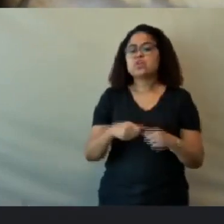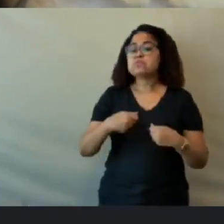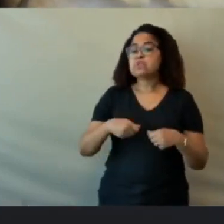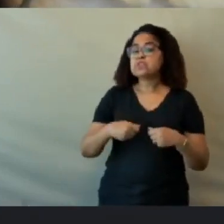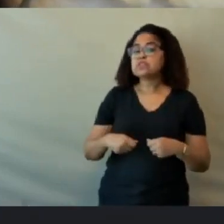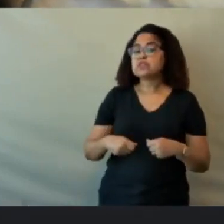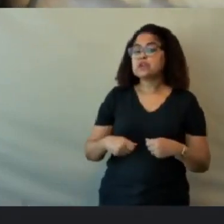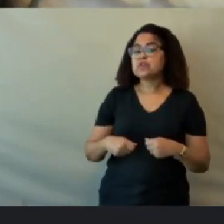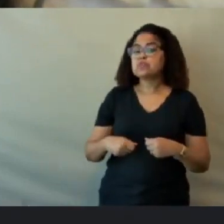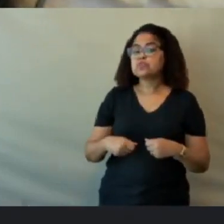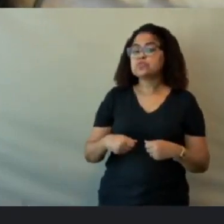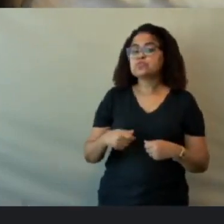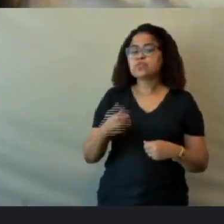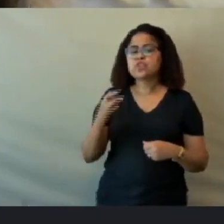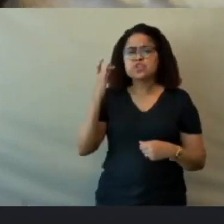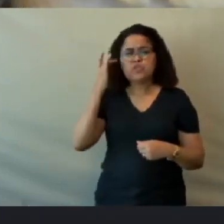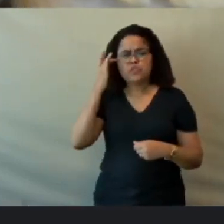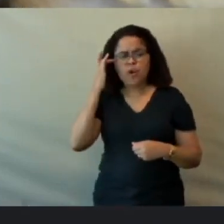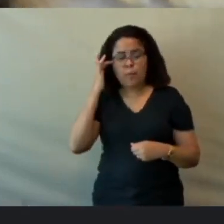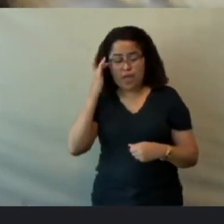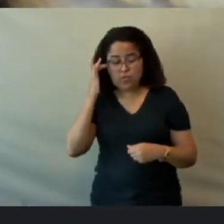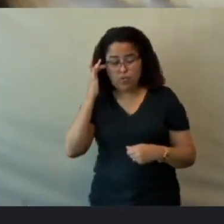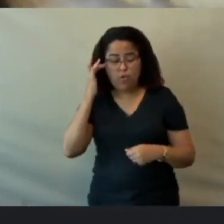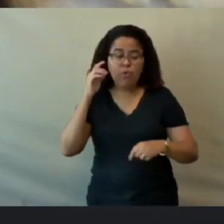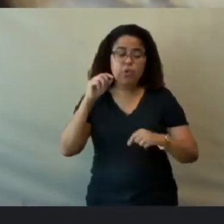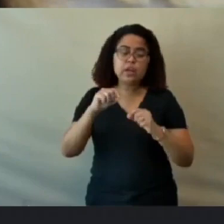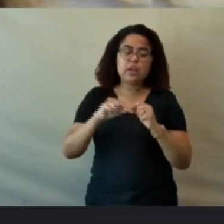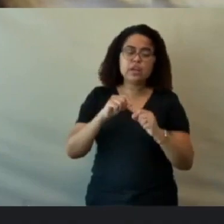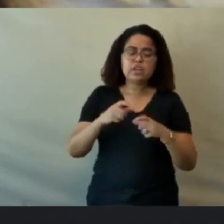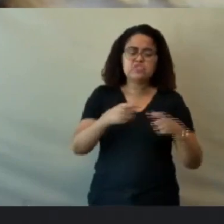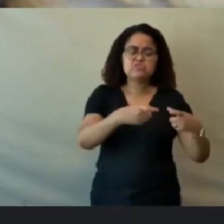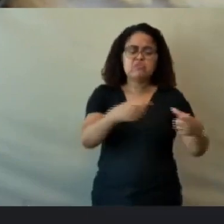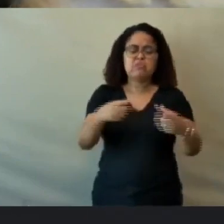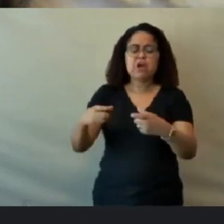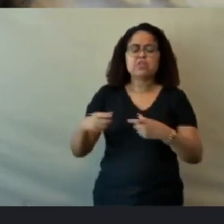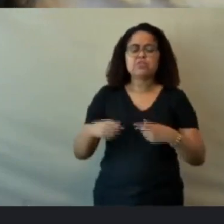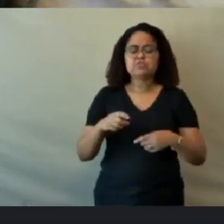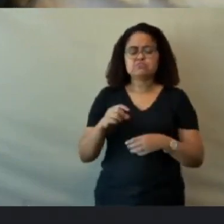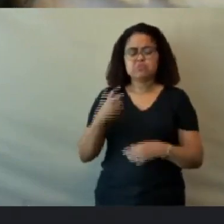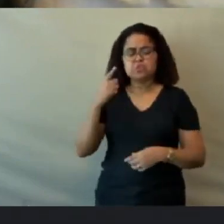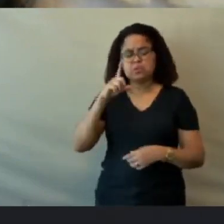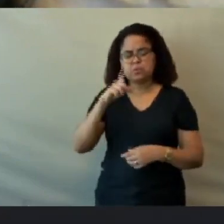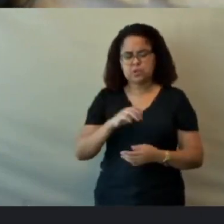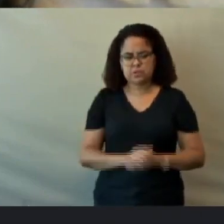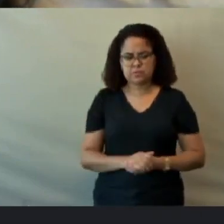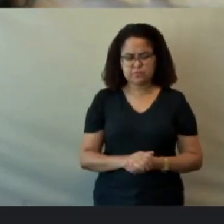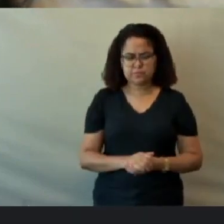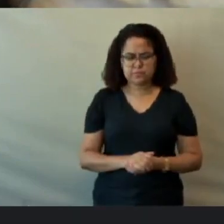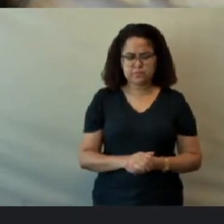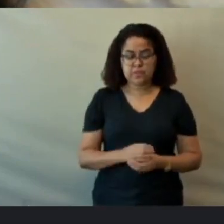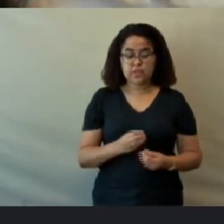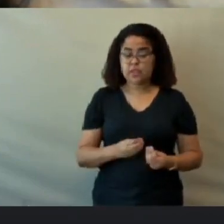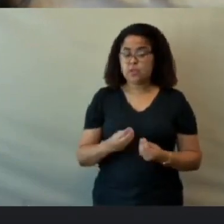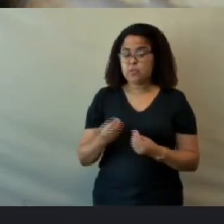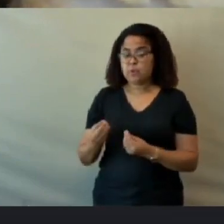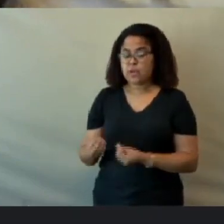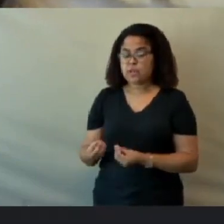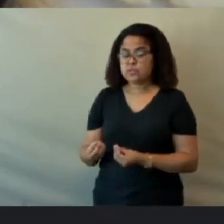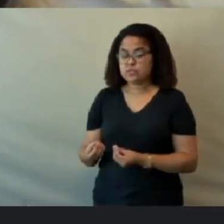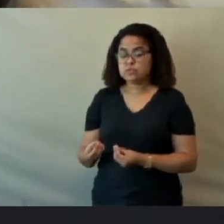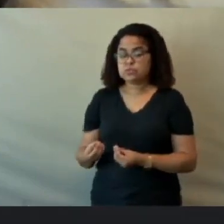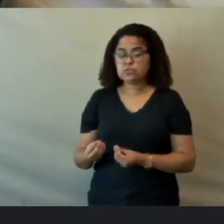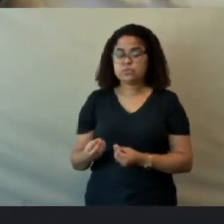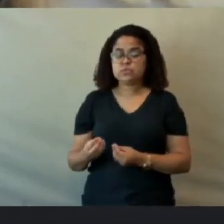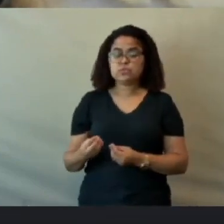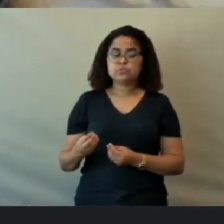estar contribuindo de forma intersetorial eu vou passar a palavra para falar um pouco mais para a